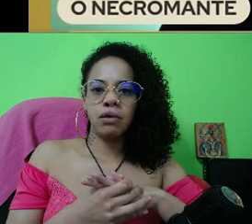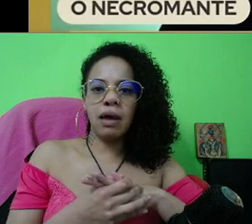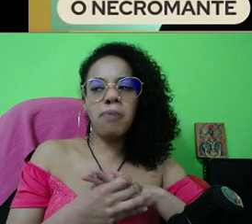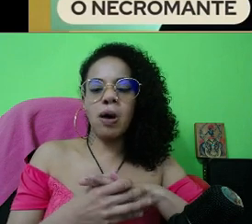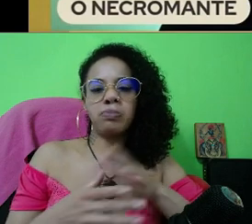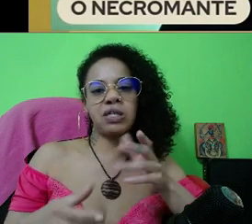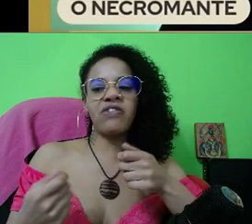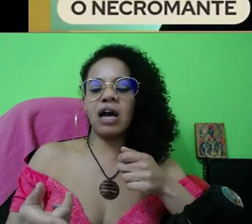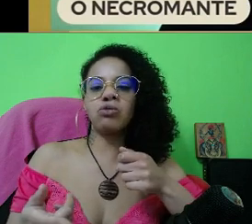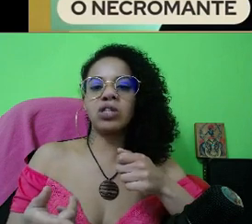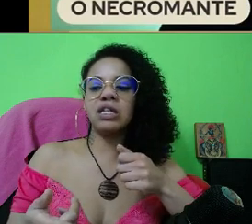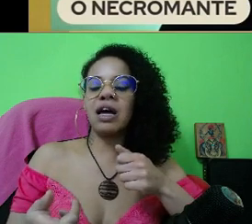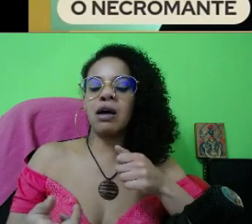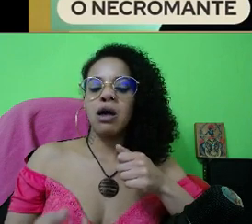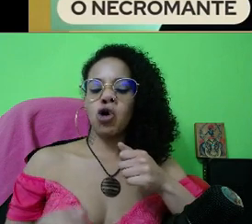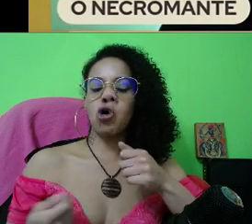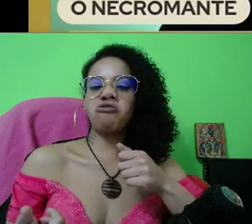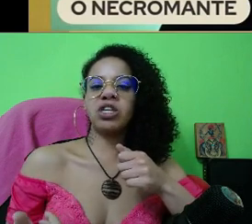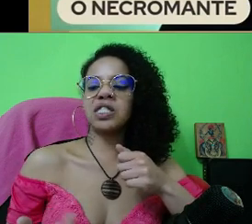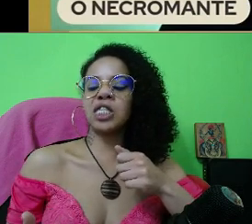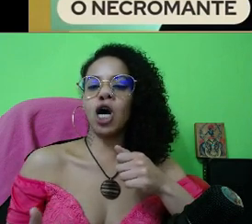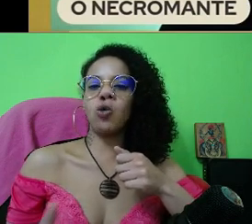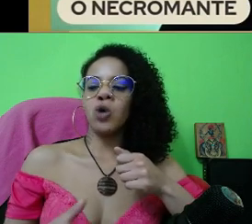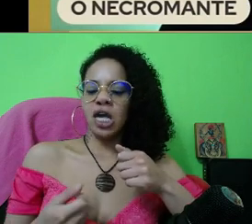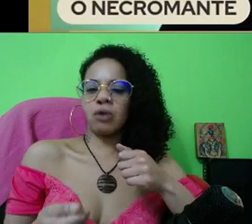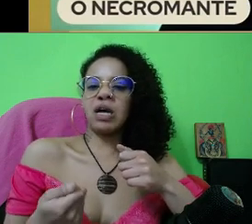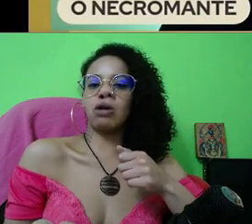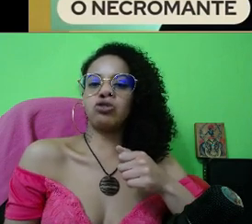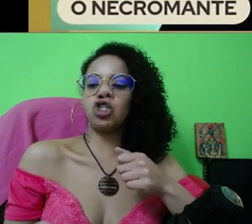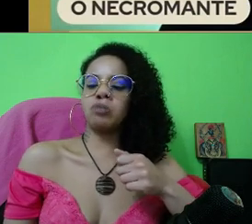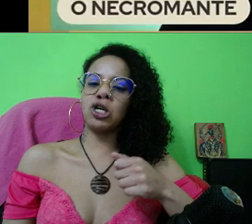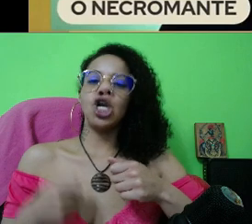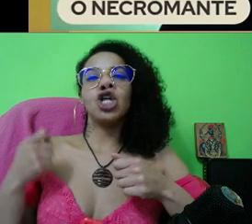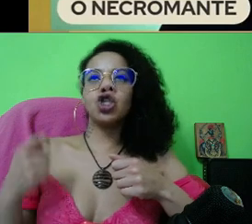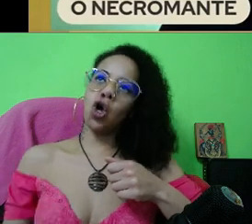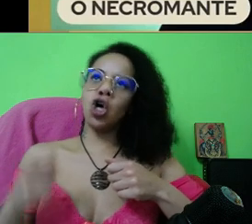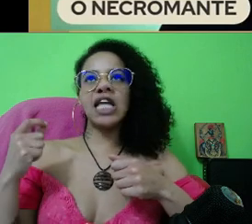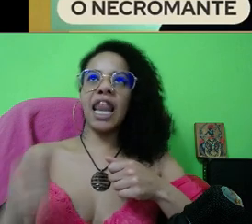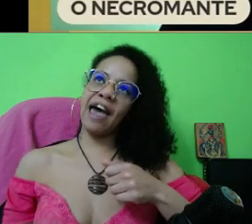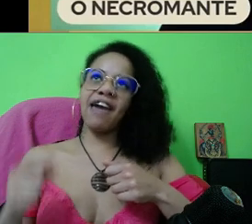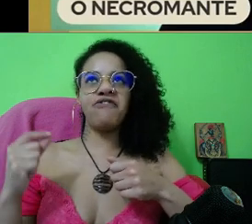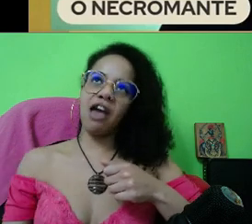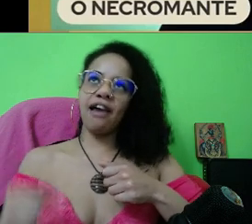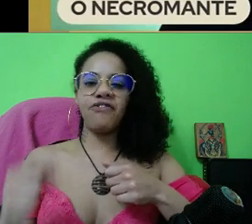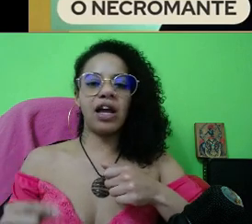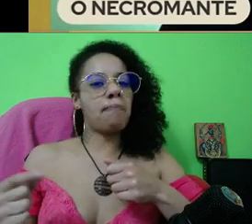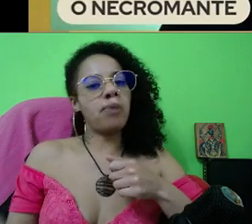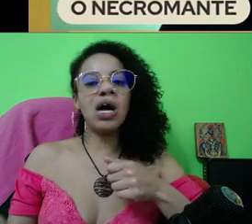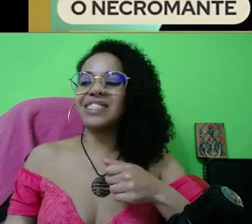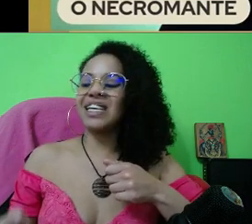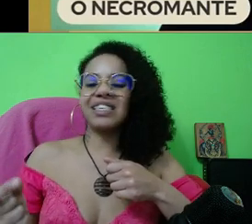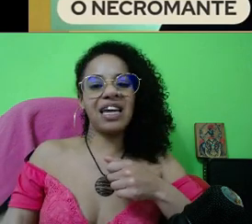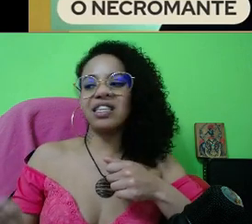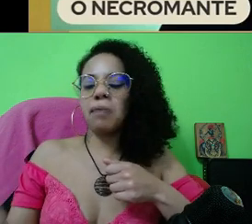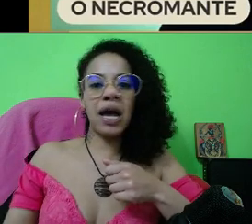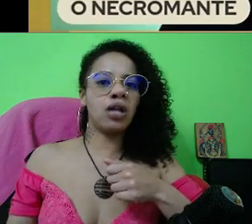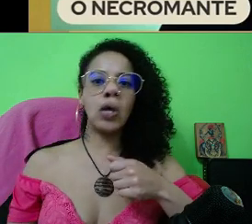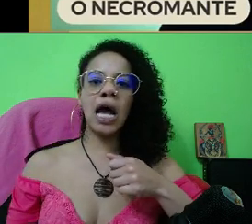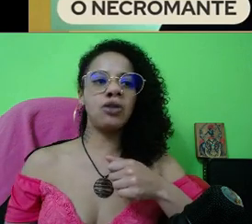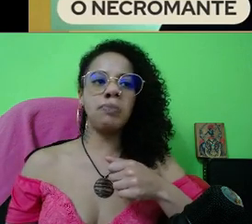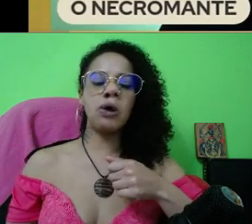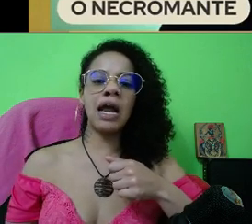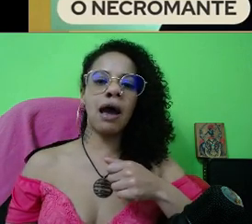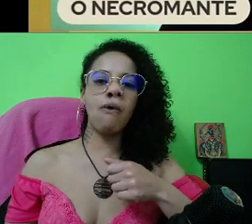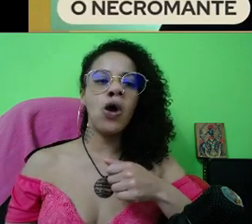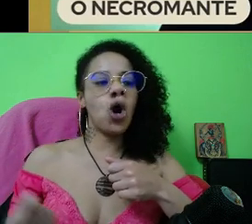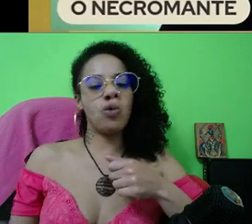na boa você falar com tanta convicção e com essa autoestima de toda a Live e ela fala você tem que ter